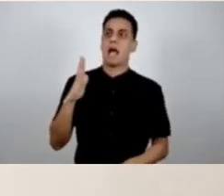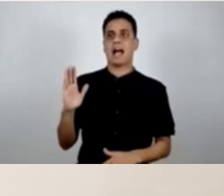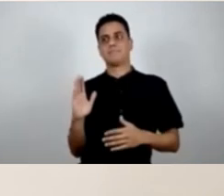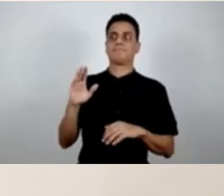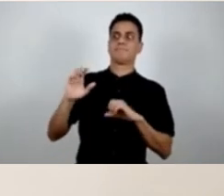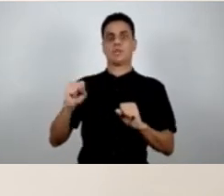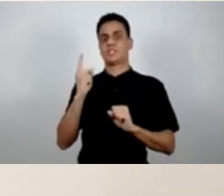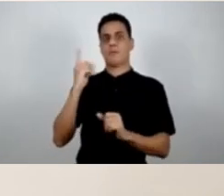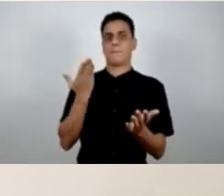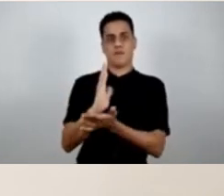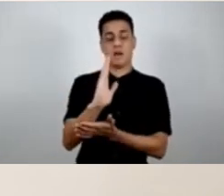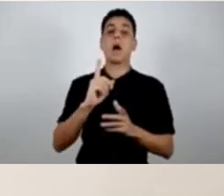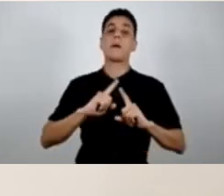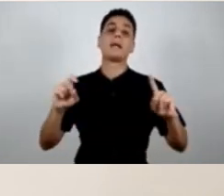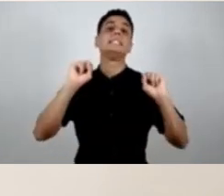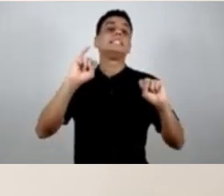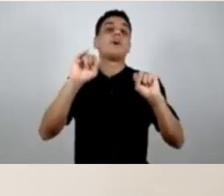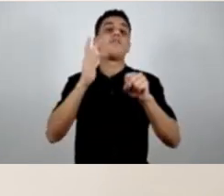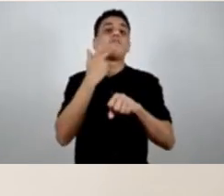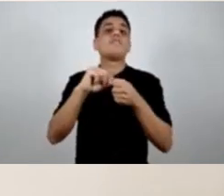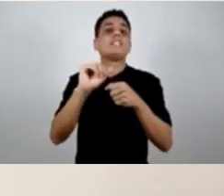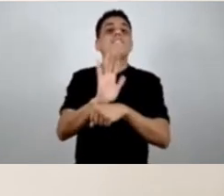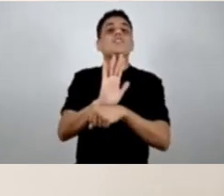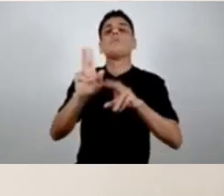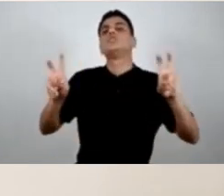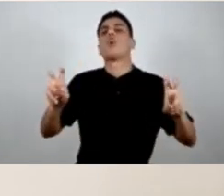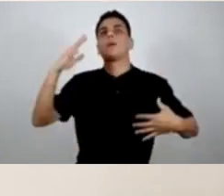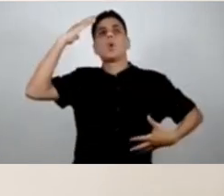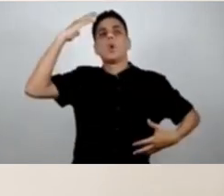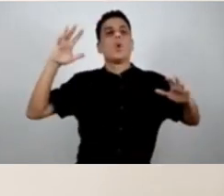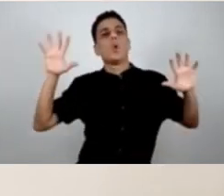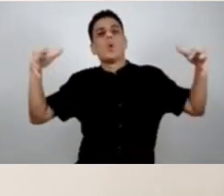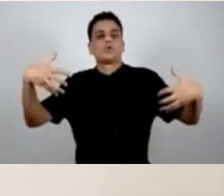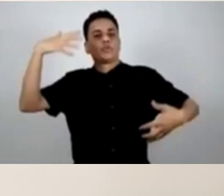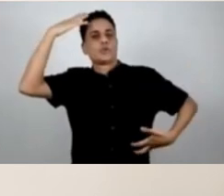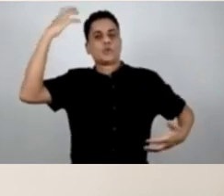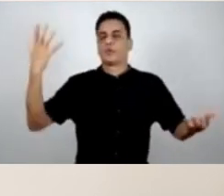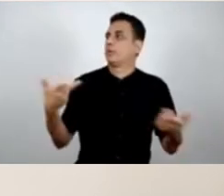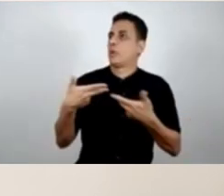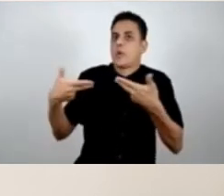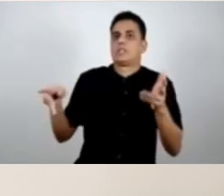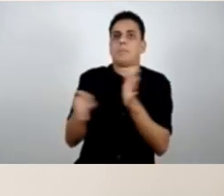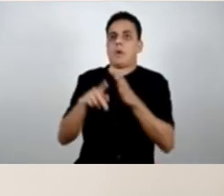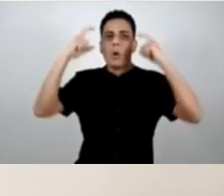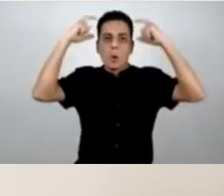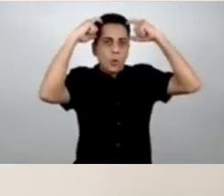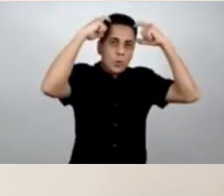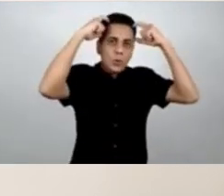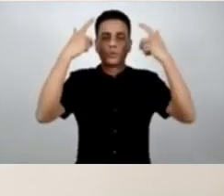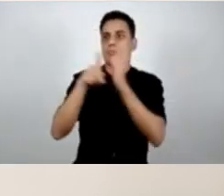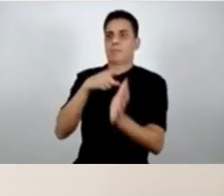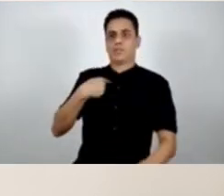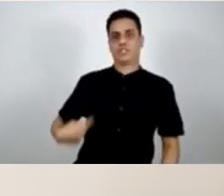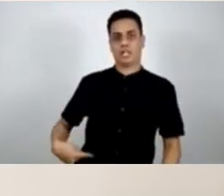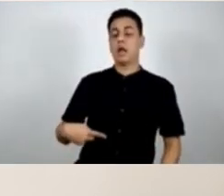ser contemplado. Mas se eu fizer um filme sobre pandas na China, eles acharem que é bacana, o CICC chega a me dar 50% do recurso para produzir aquele